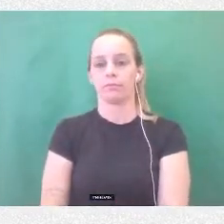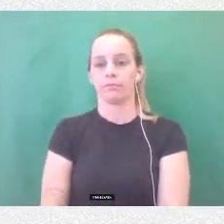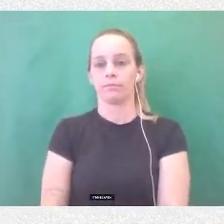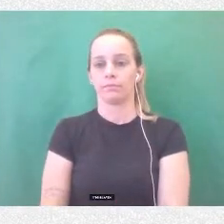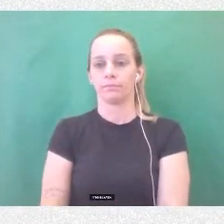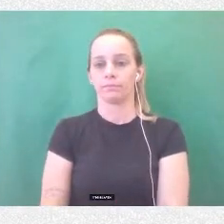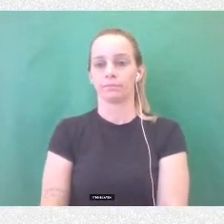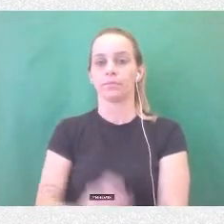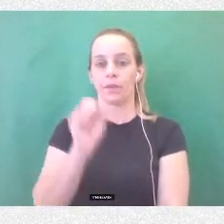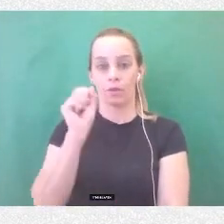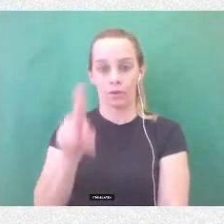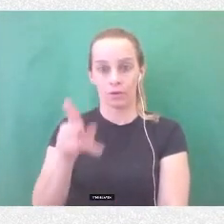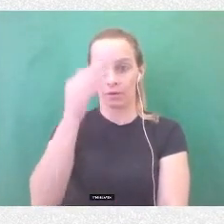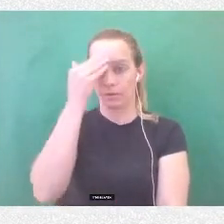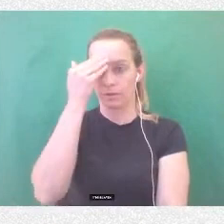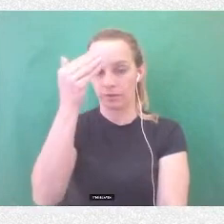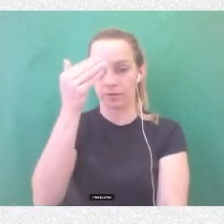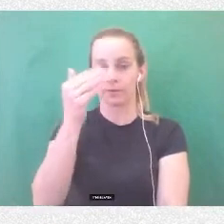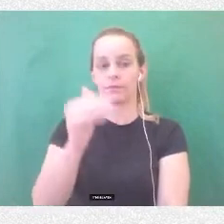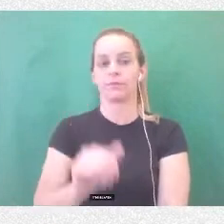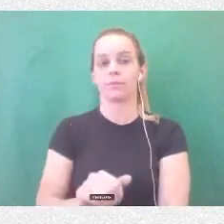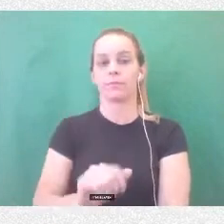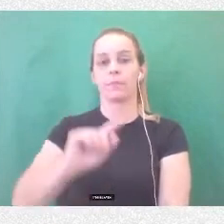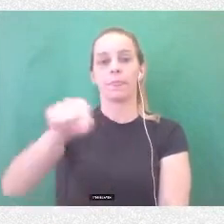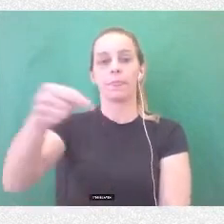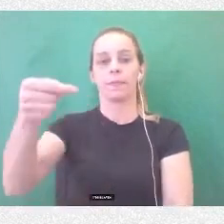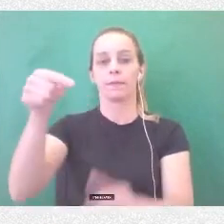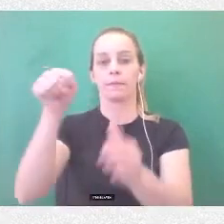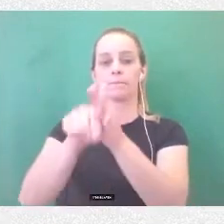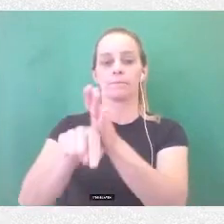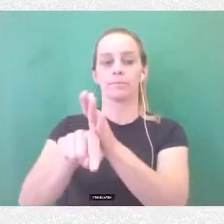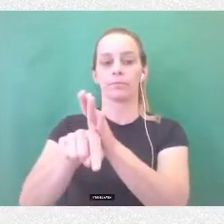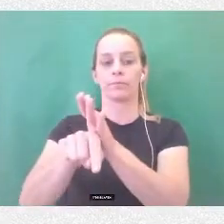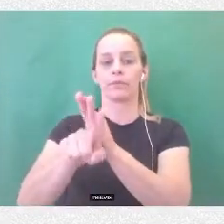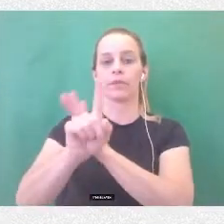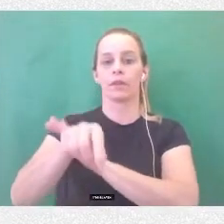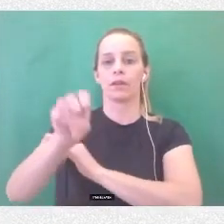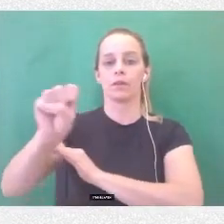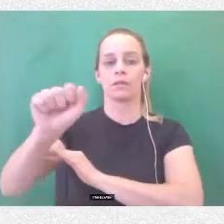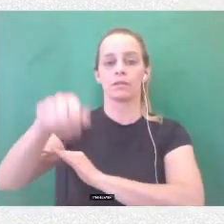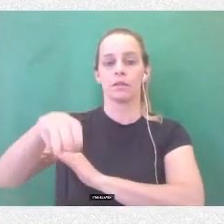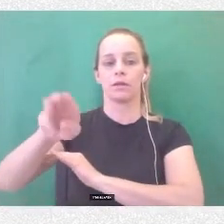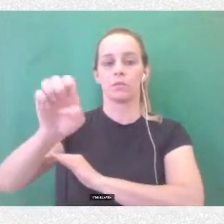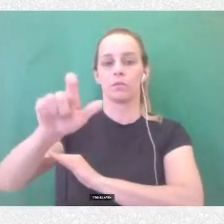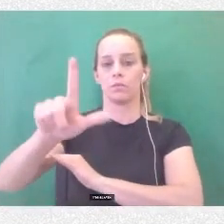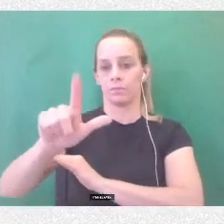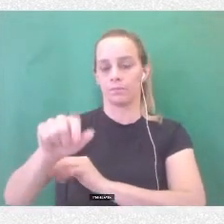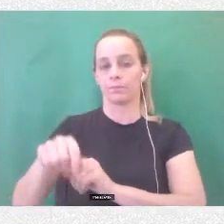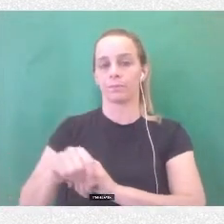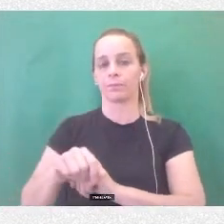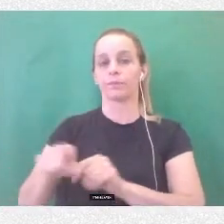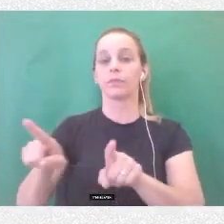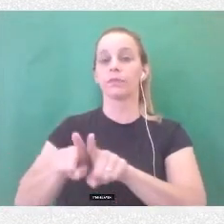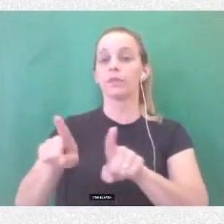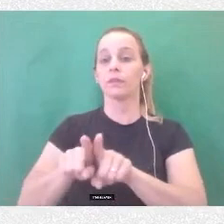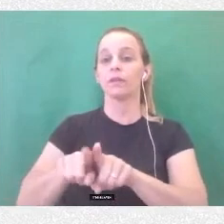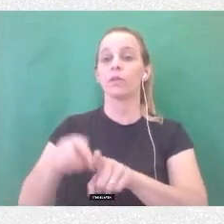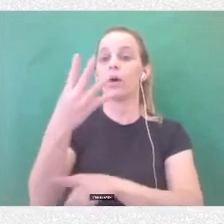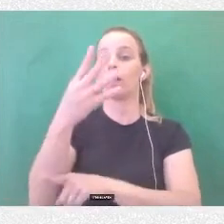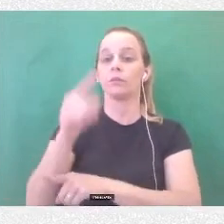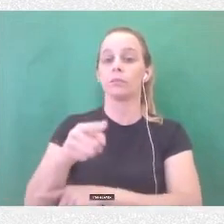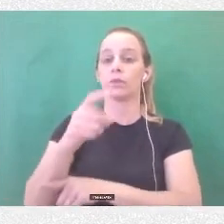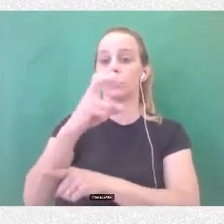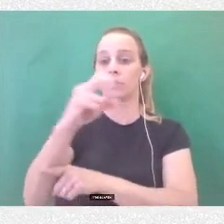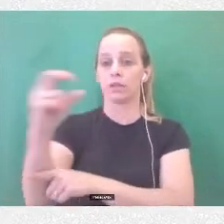Ok, obrigado. A próxima pergunta é do Samuel Fernandes da Folha. Todos os 4.500 participantes